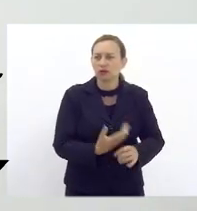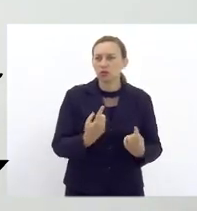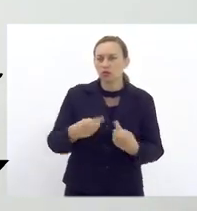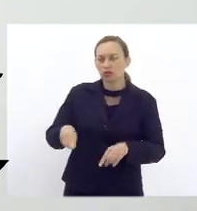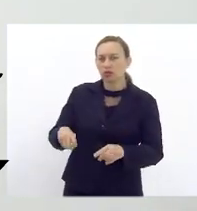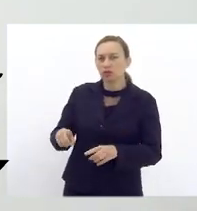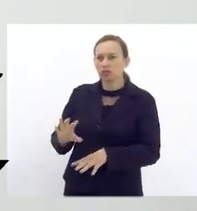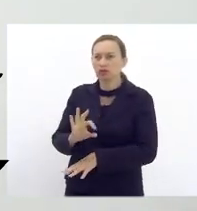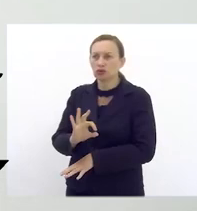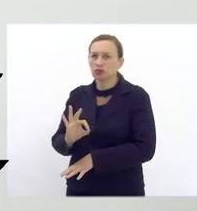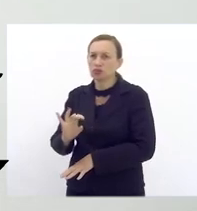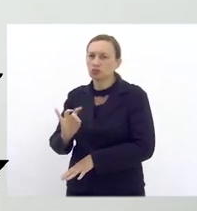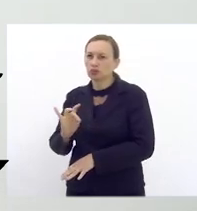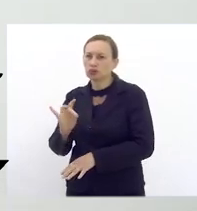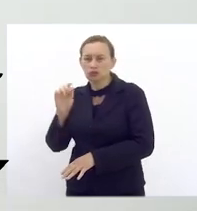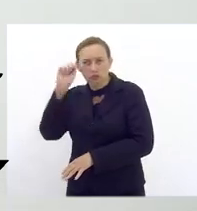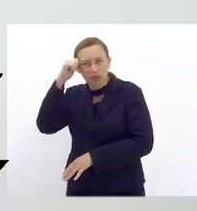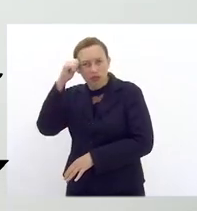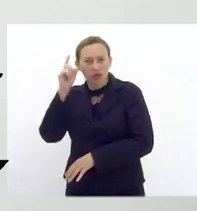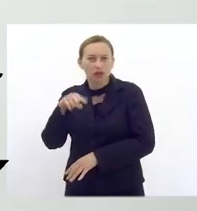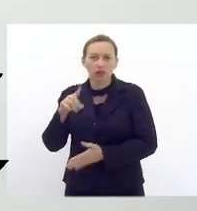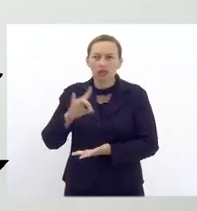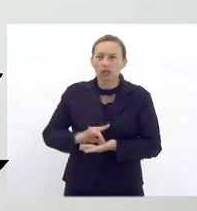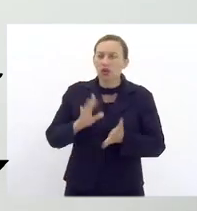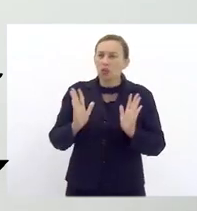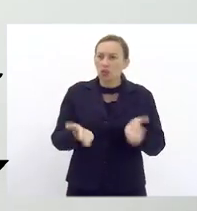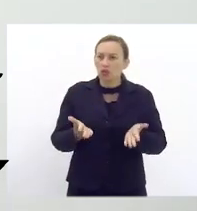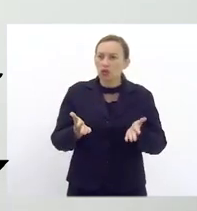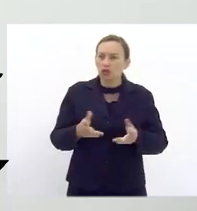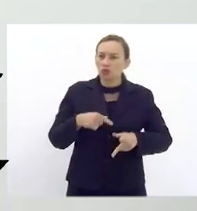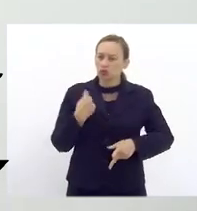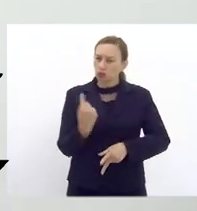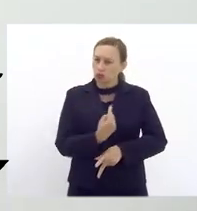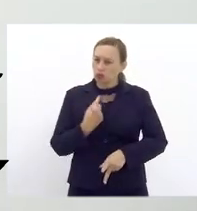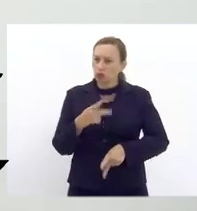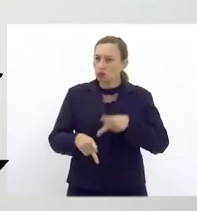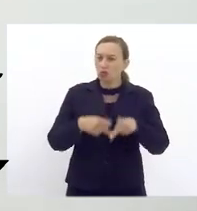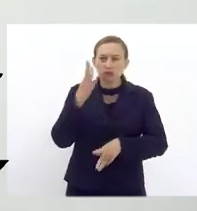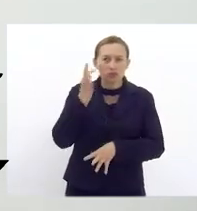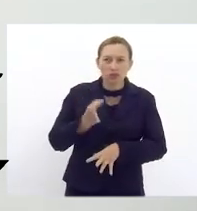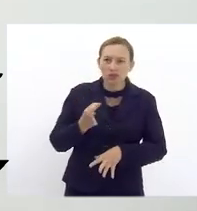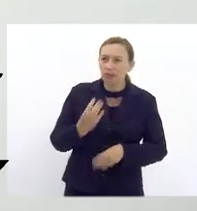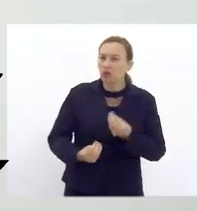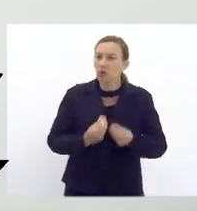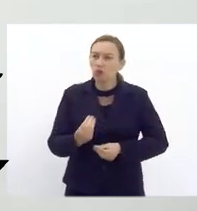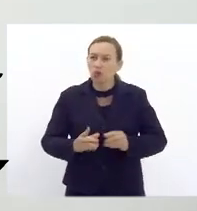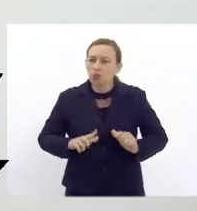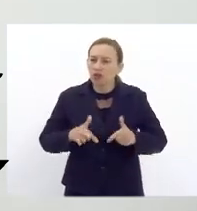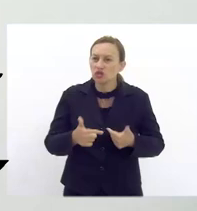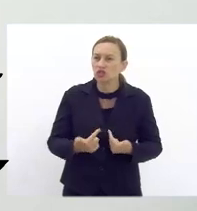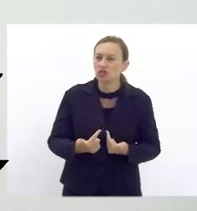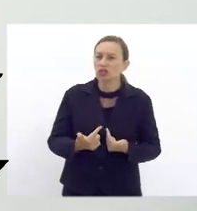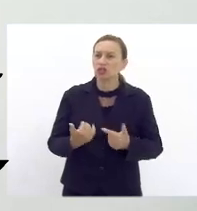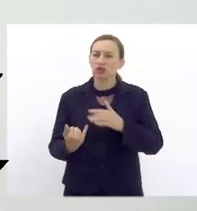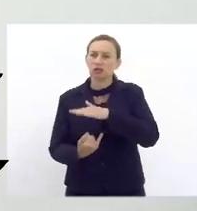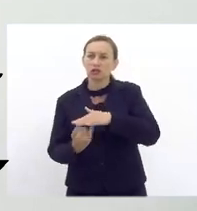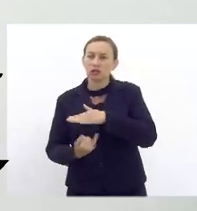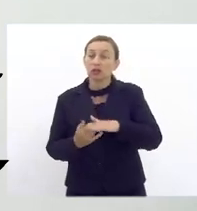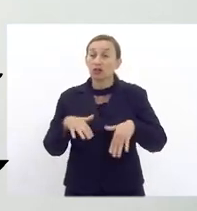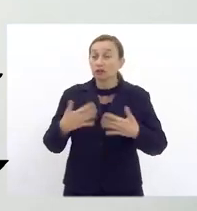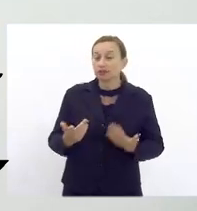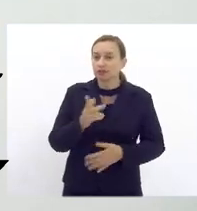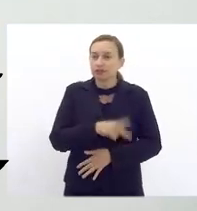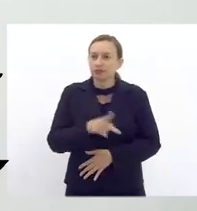realidade então assim hoje o nosso povo não sabe como lidar com essas instituições E aí